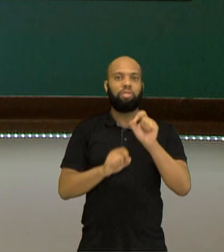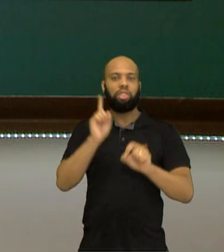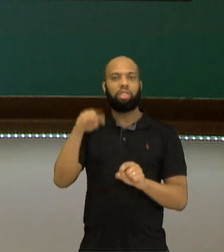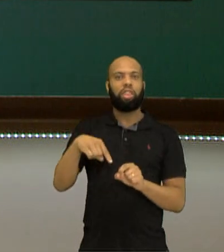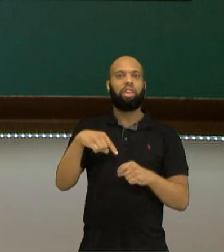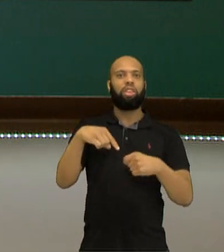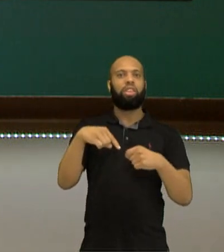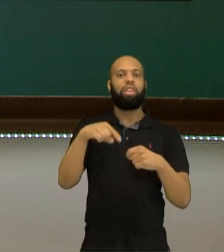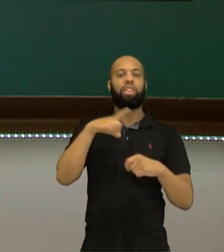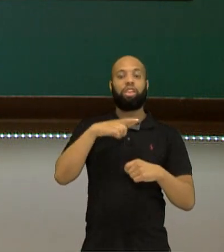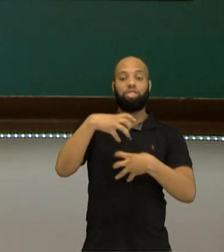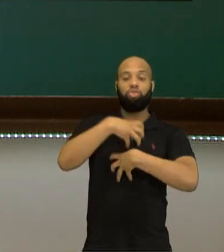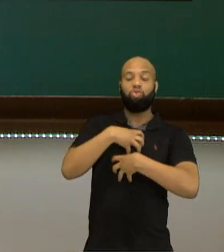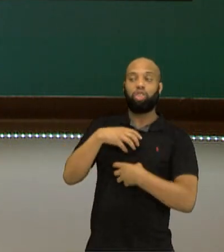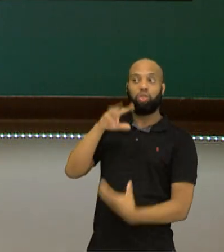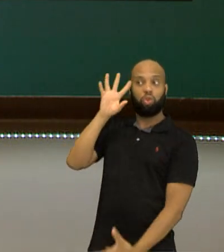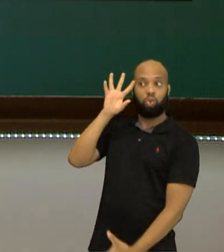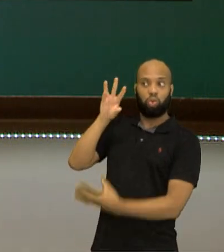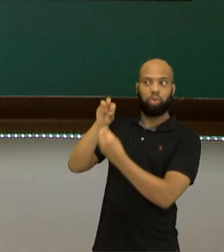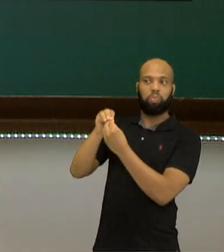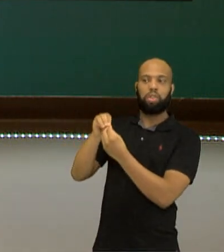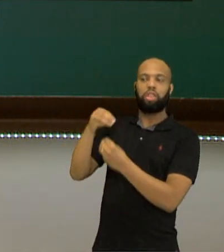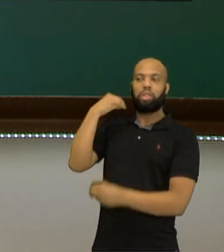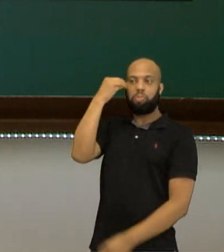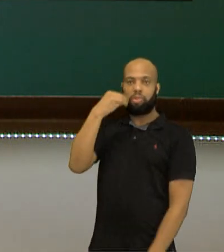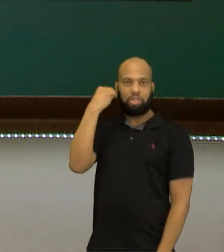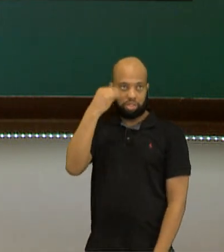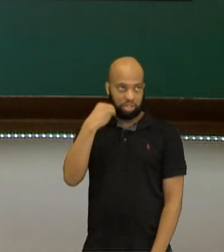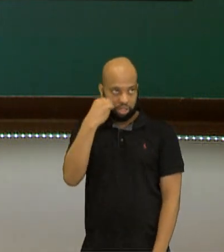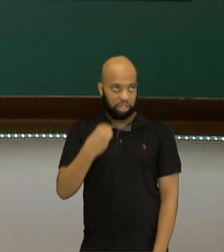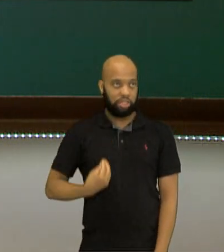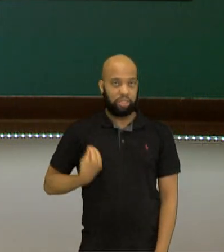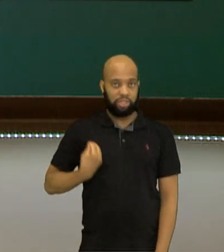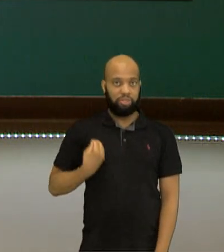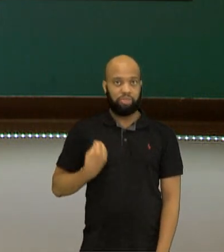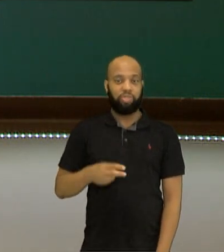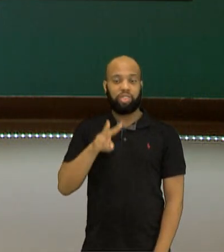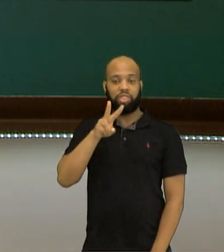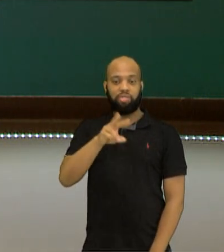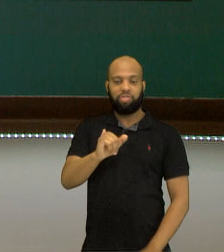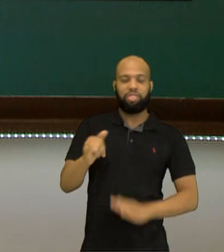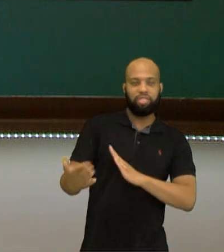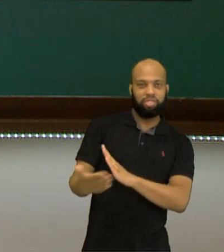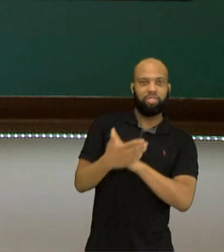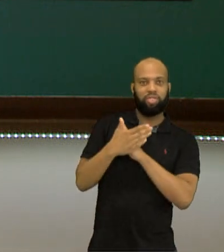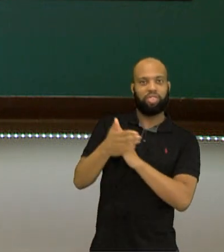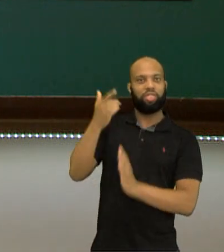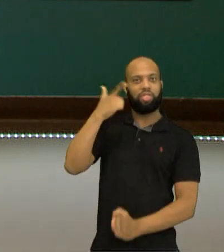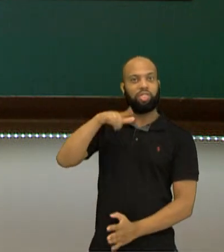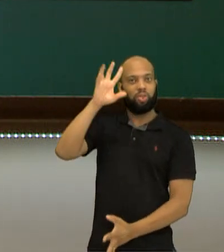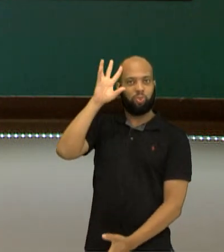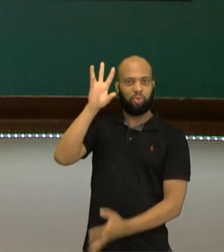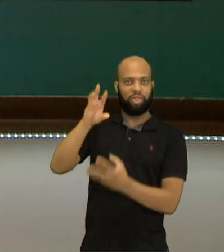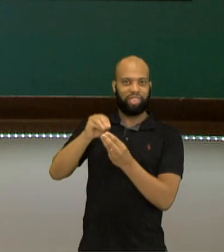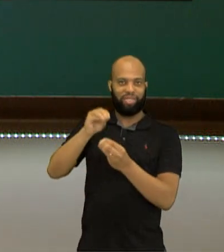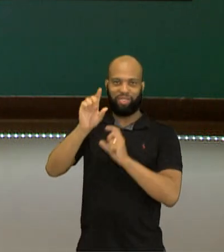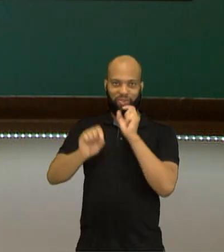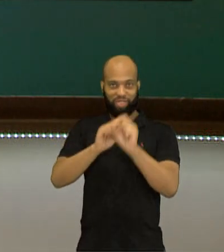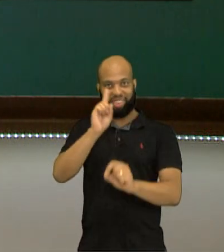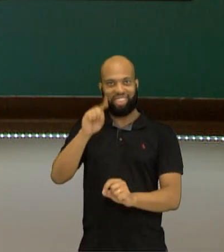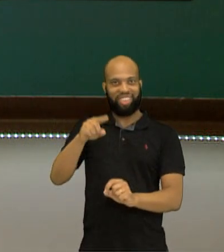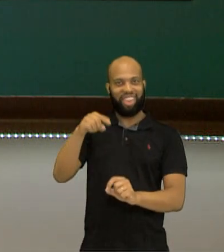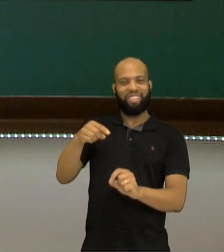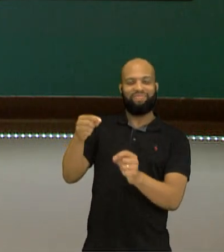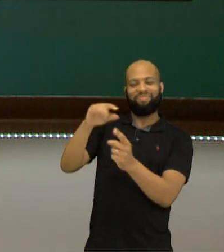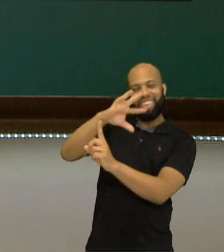essas leituras, né, essas experiências, essas vivências vão nos ajudar a interpretar aquela obra,